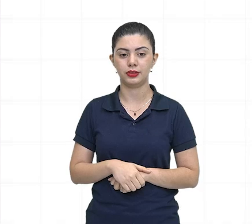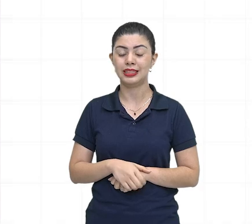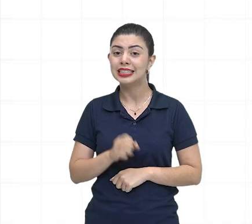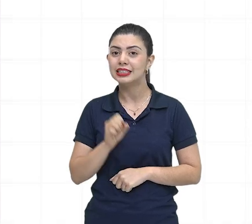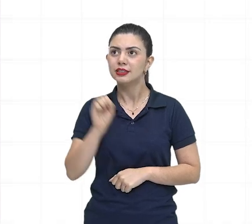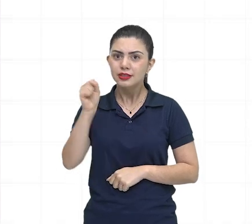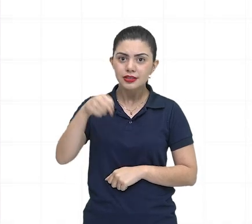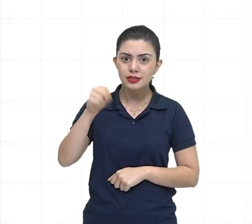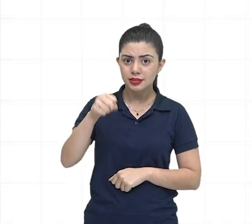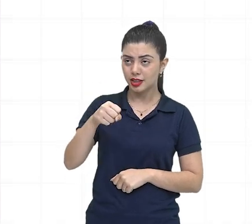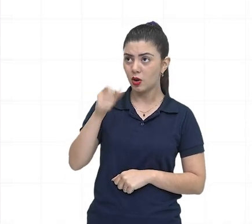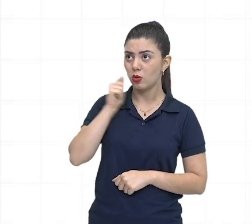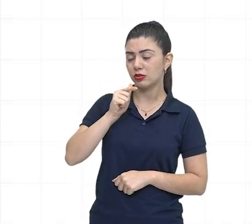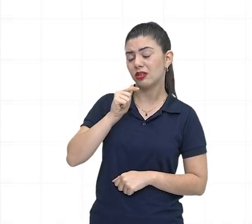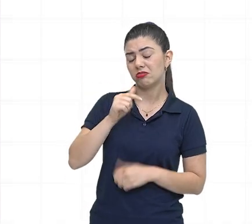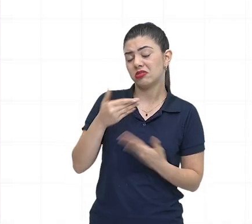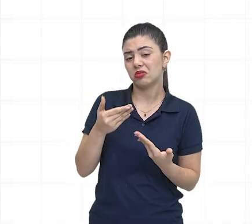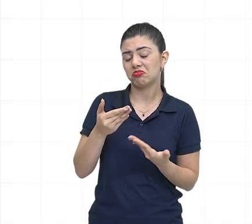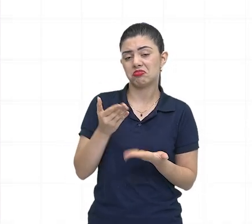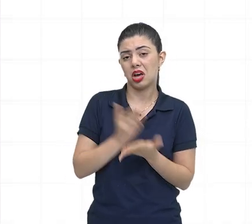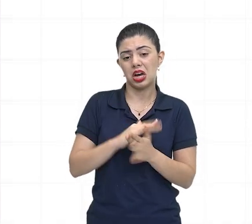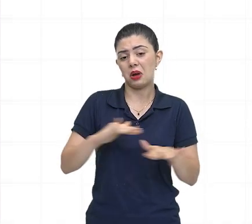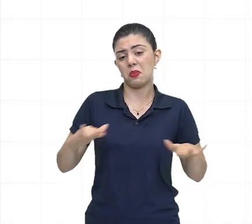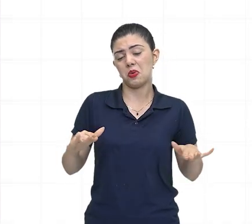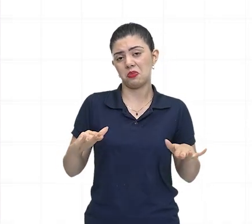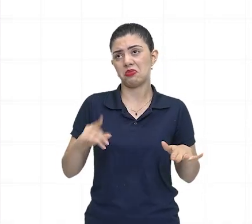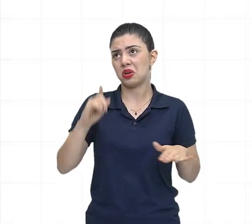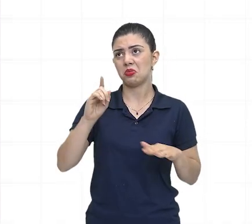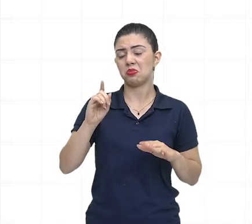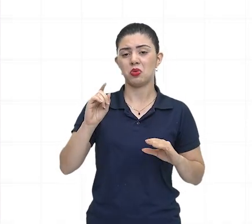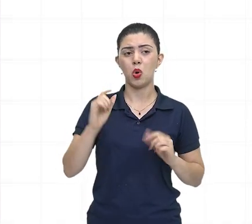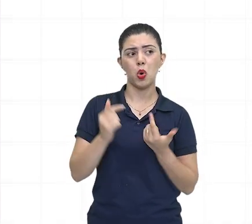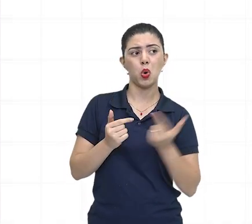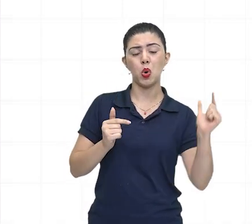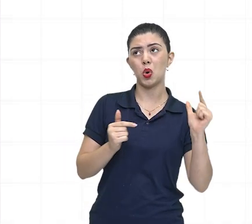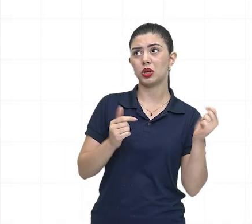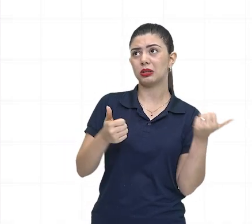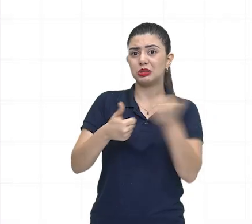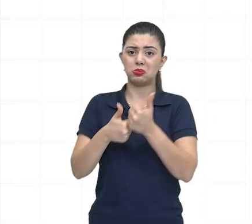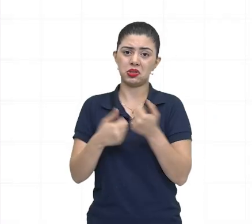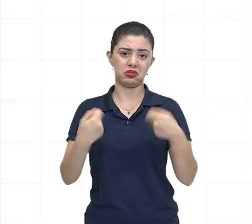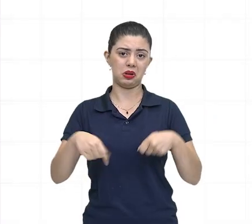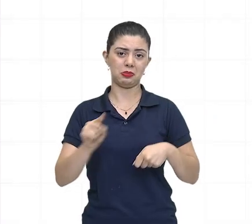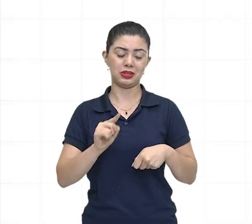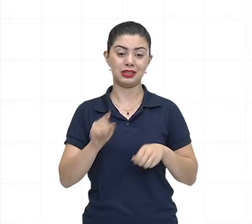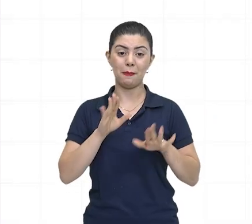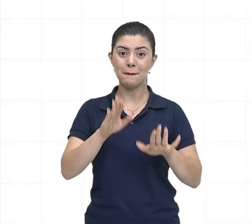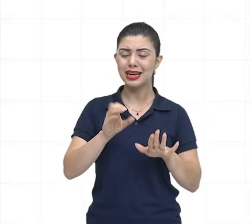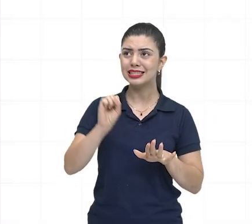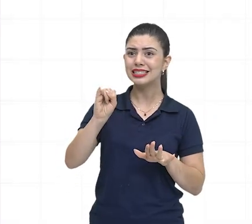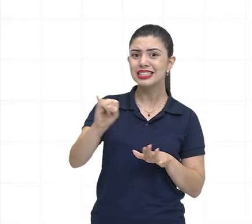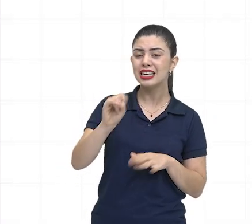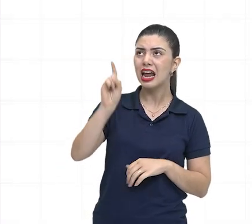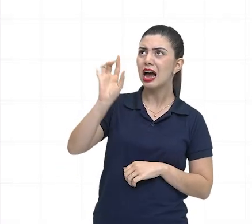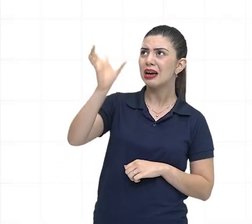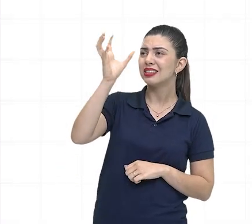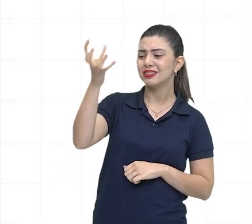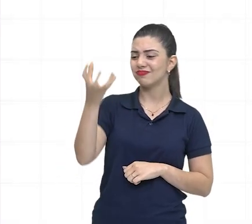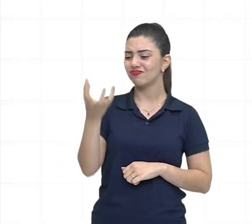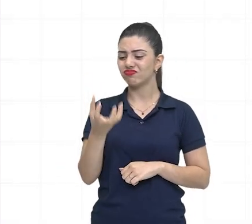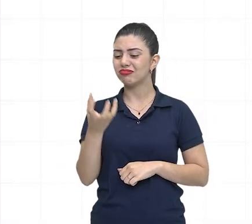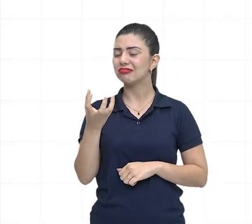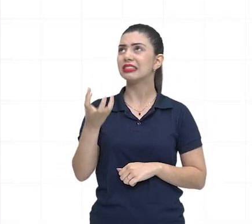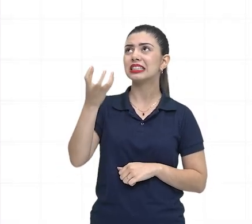Se sim, fim. Ela está funcionando, eu não preciso trocar essa lâmpada. Agora, se não, olha,